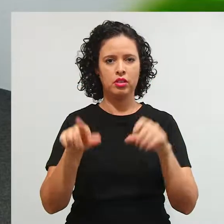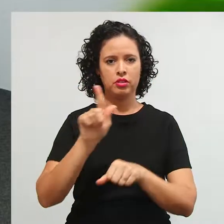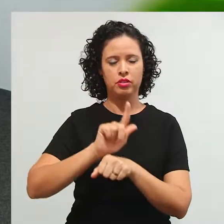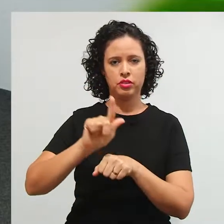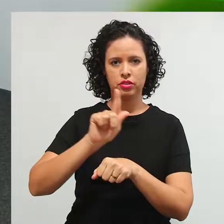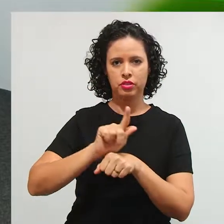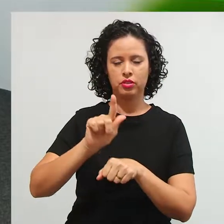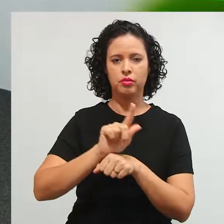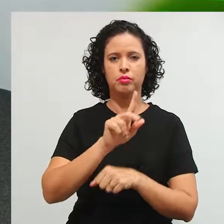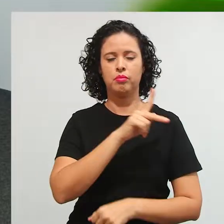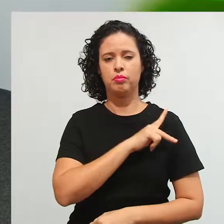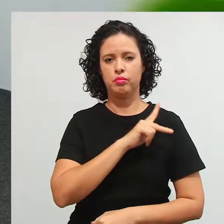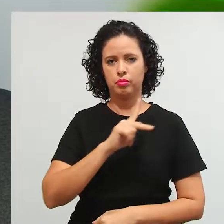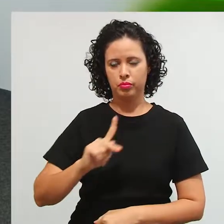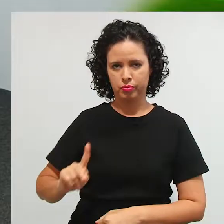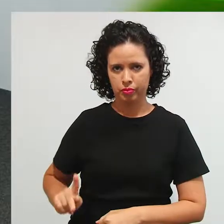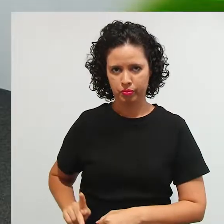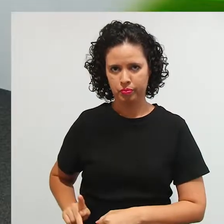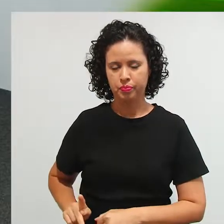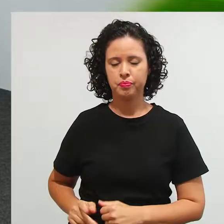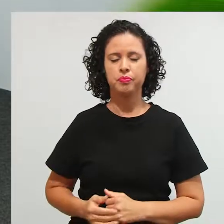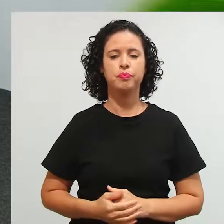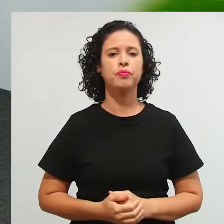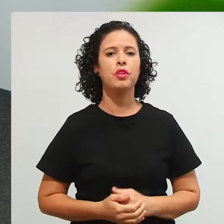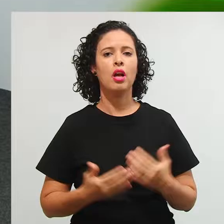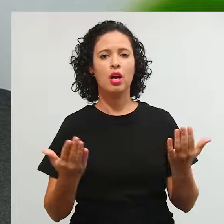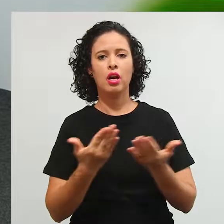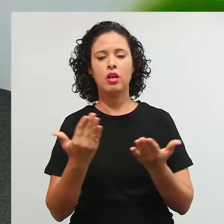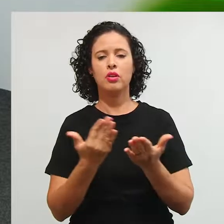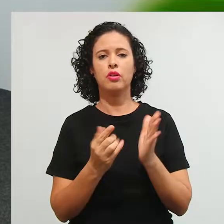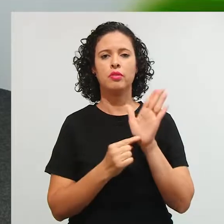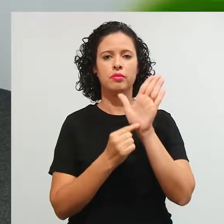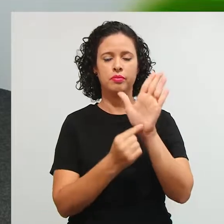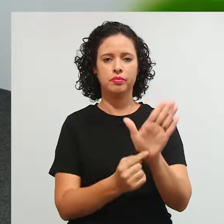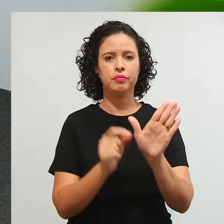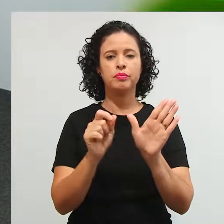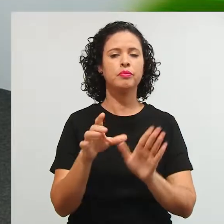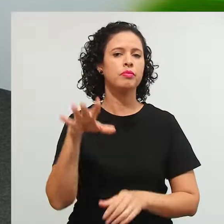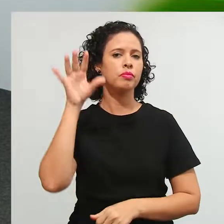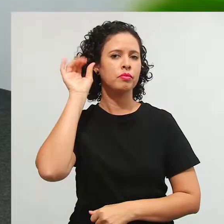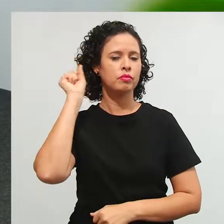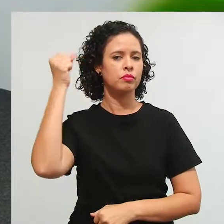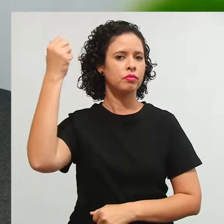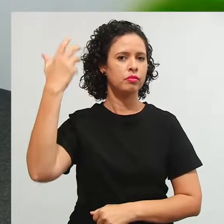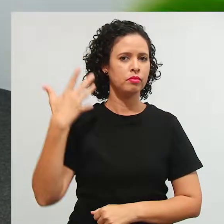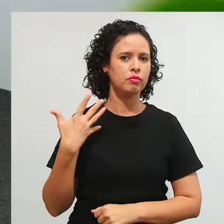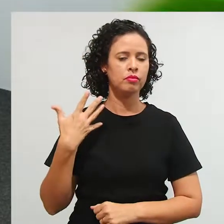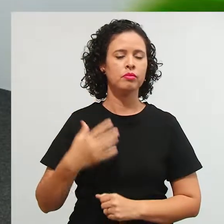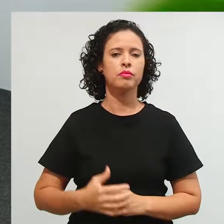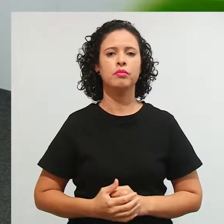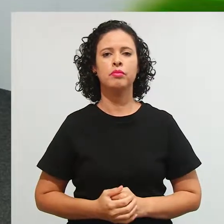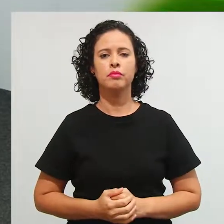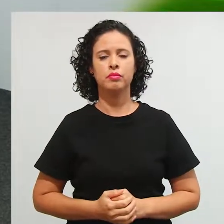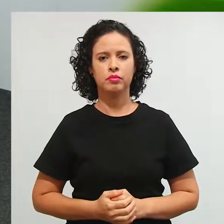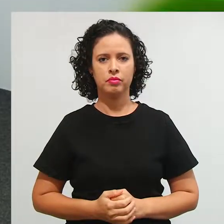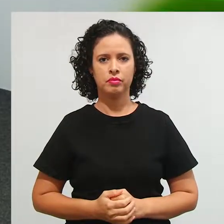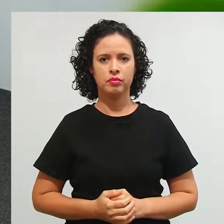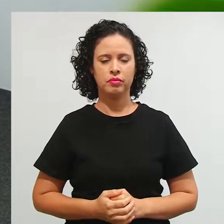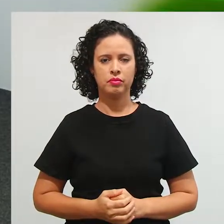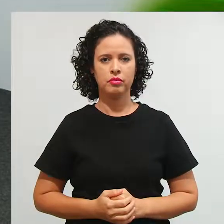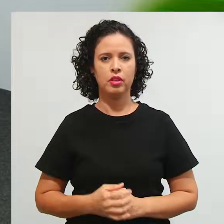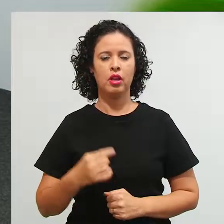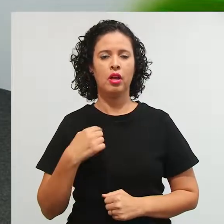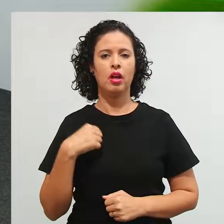Gestão Pública. Bom, agora irei fazer minha audiodescrição. Estou